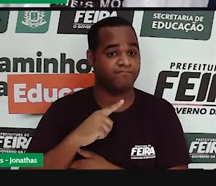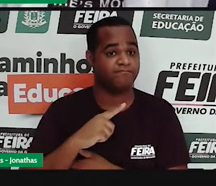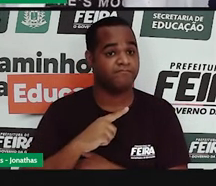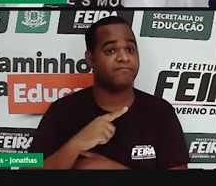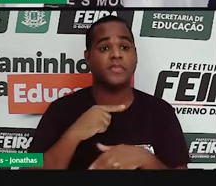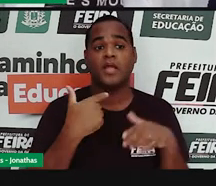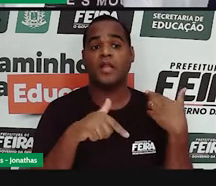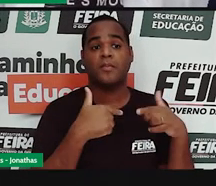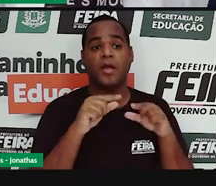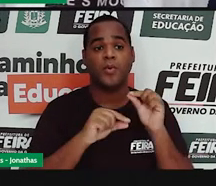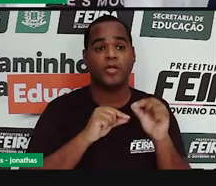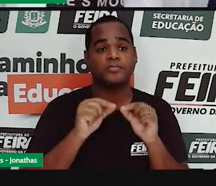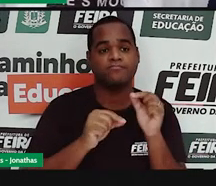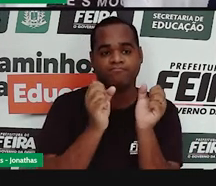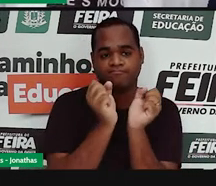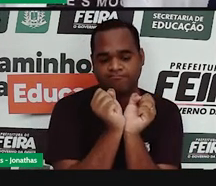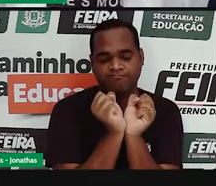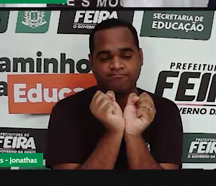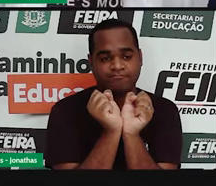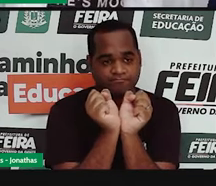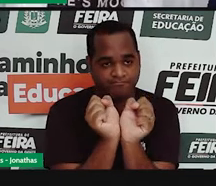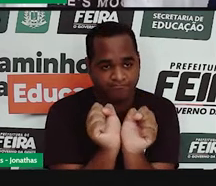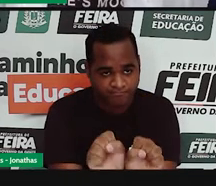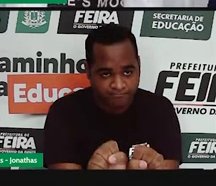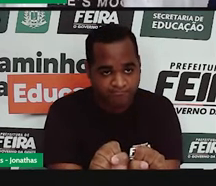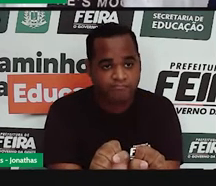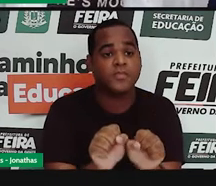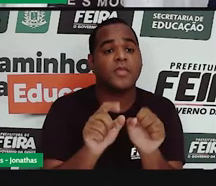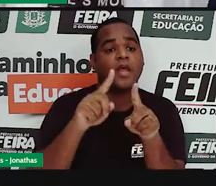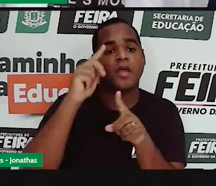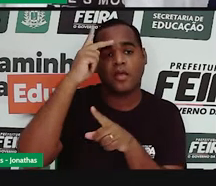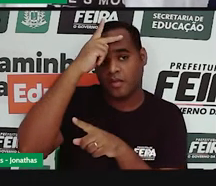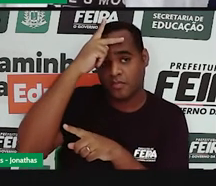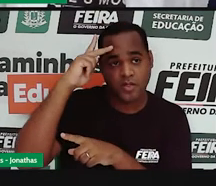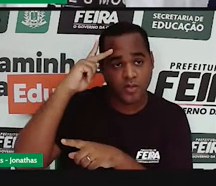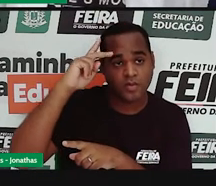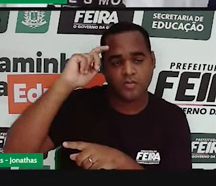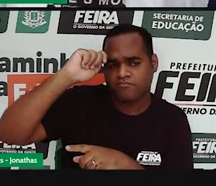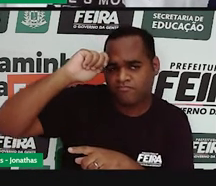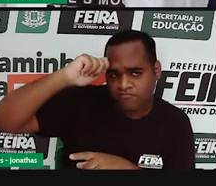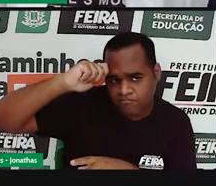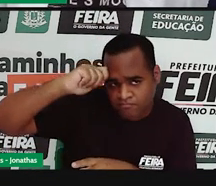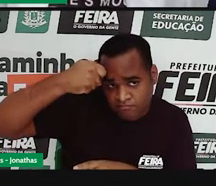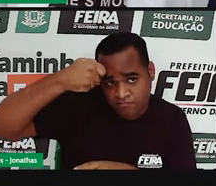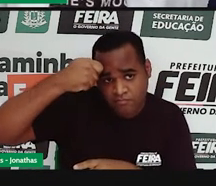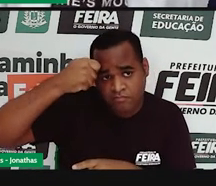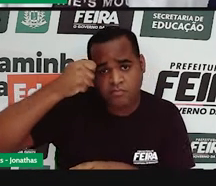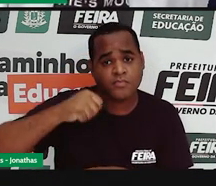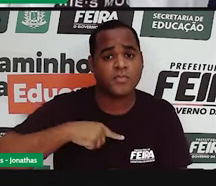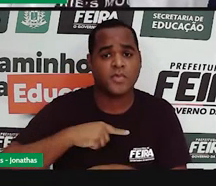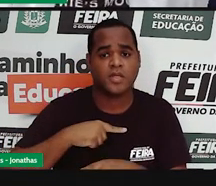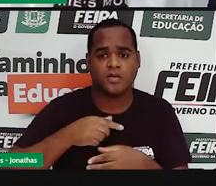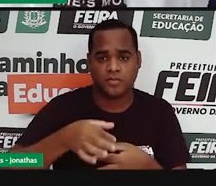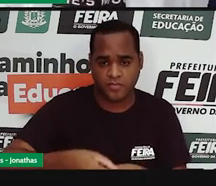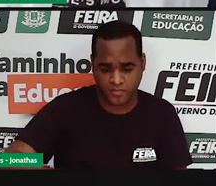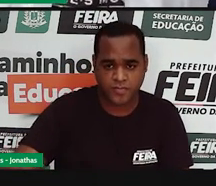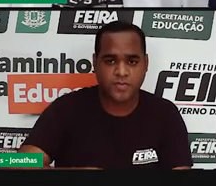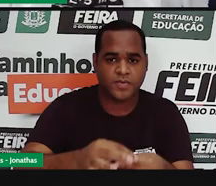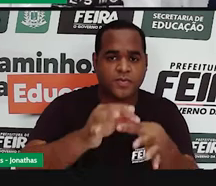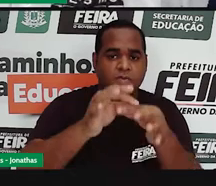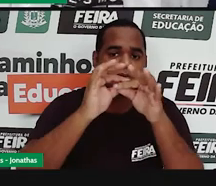pode ser esses escravizados no Brasil, lidando com a